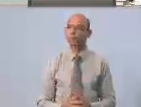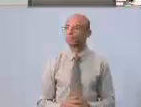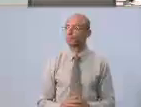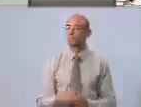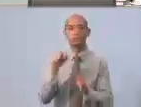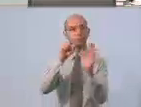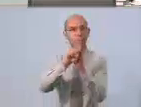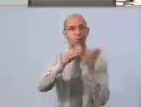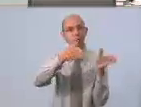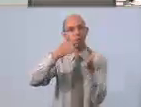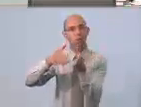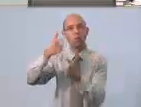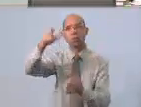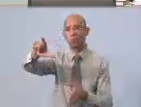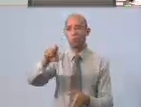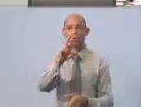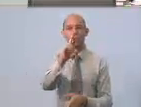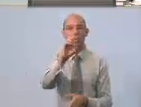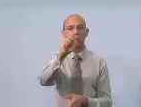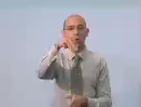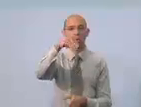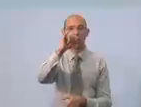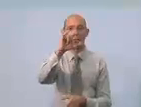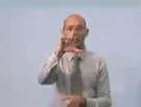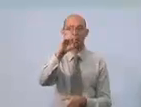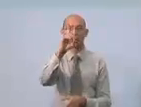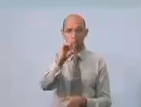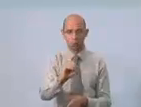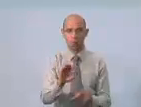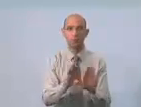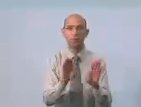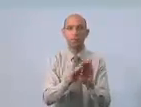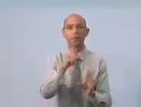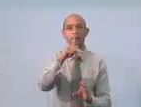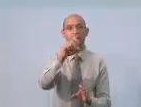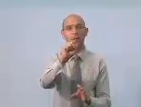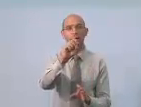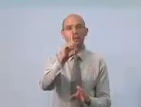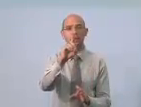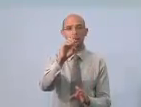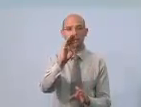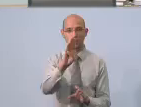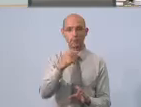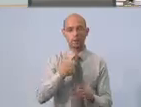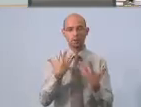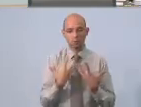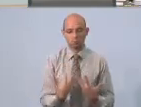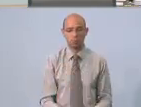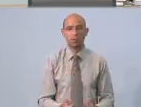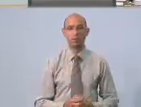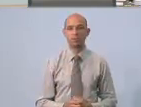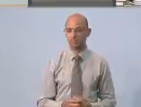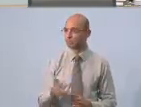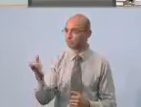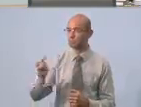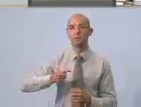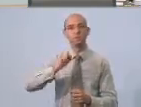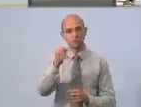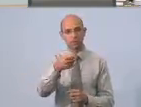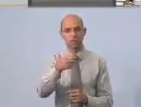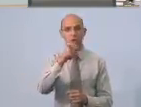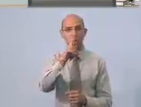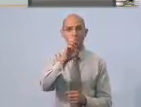Pela ordem, vereador Romildo. Pela ordem, senhor presidente. Pelo PSDB, este vereador. Pelo PSDB, vereador